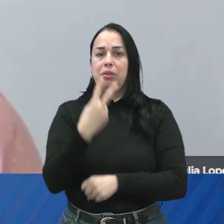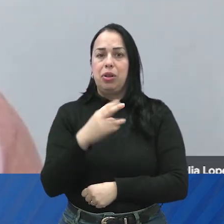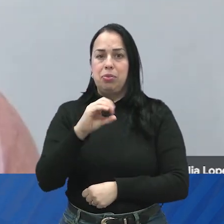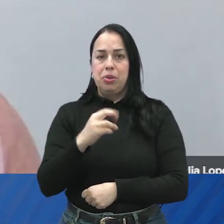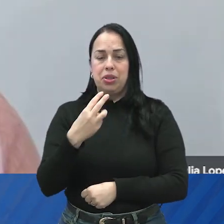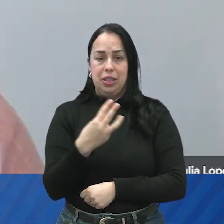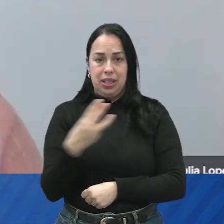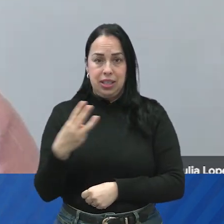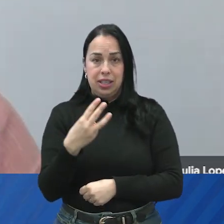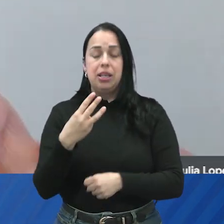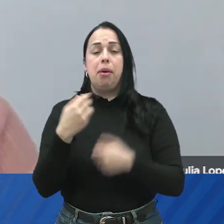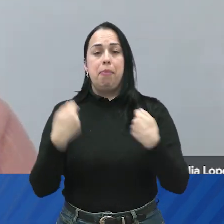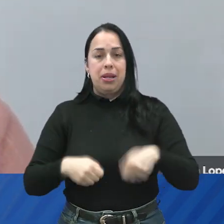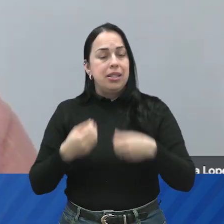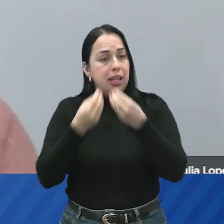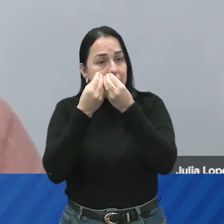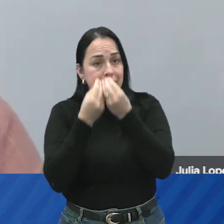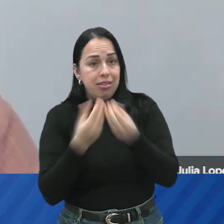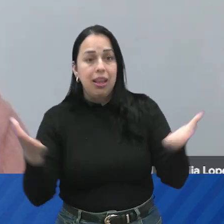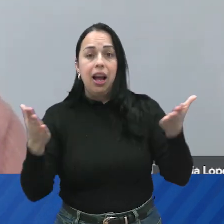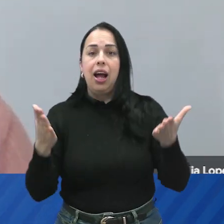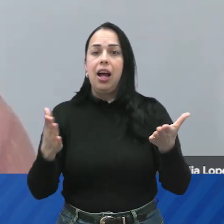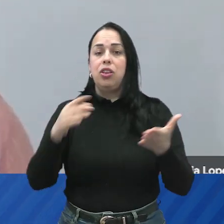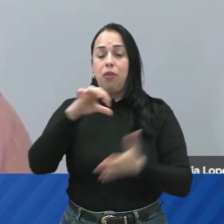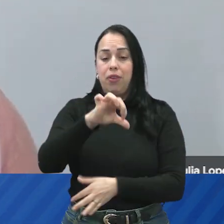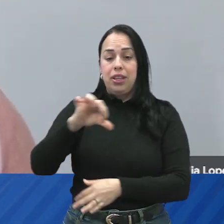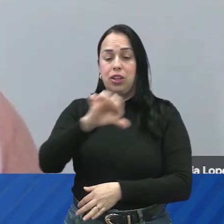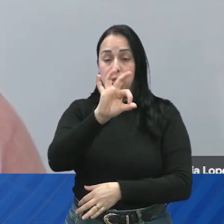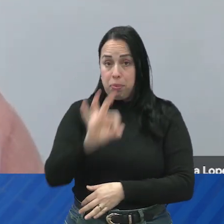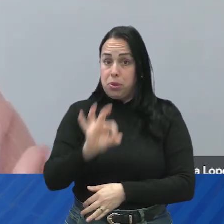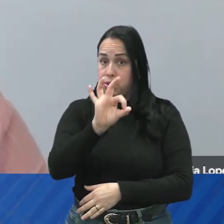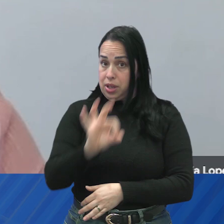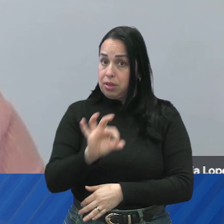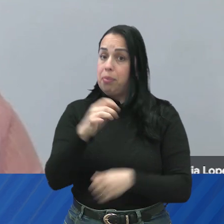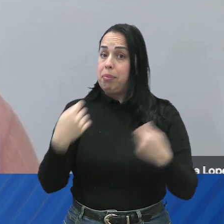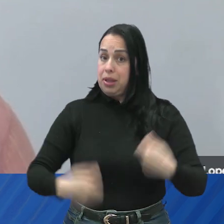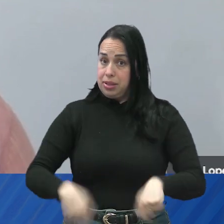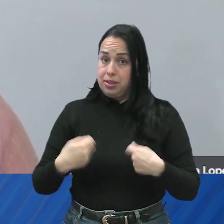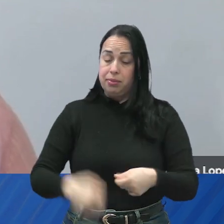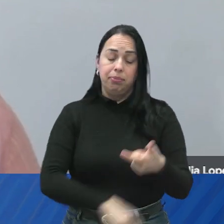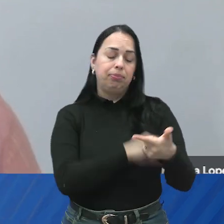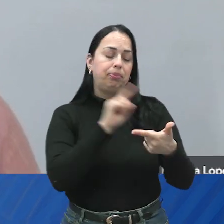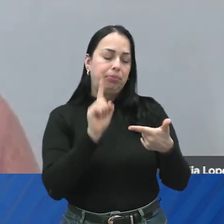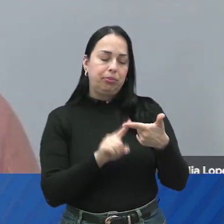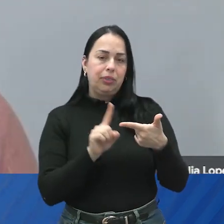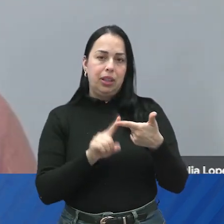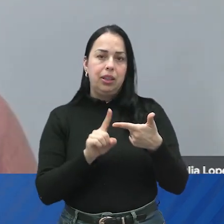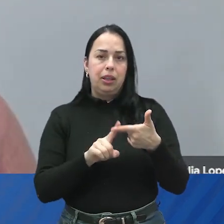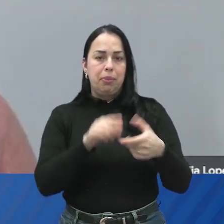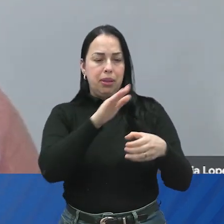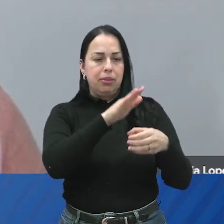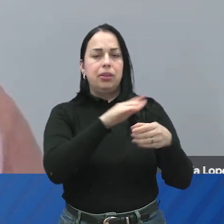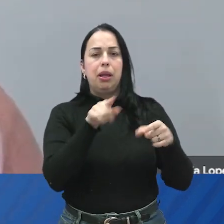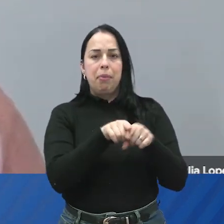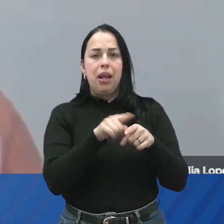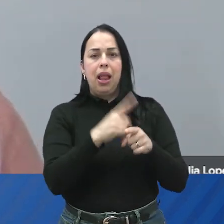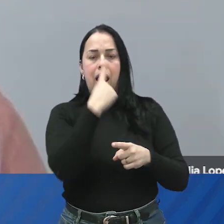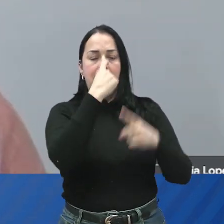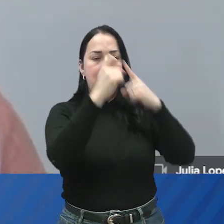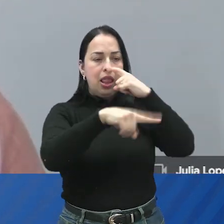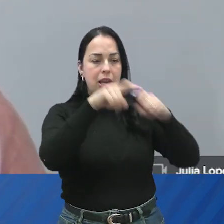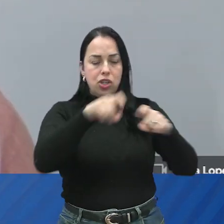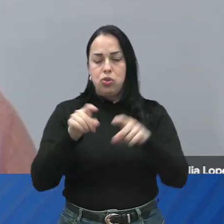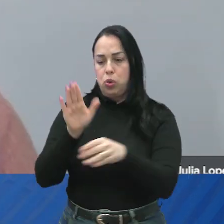do saneamento, a gente teria que levar abastecimento de água para 99% da população em todos os municípios e serviços